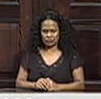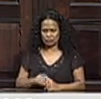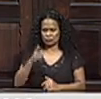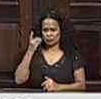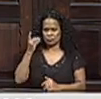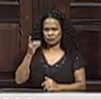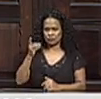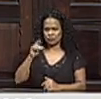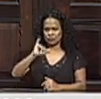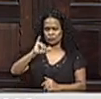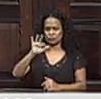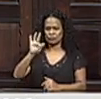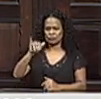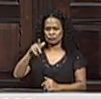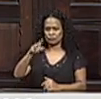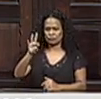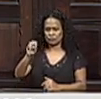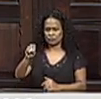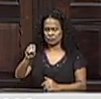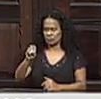Deputado Figueiredo.